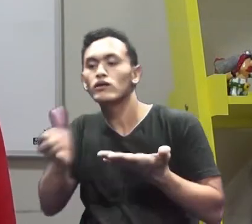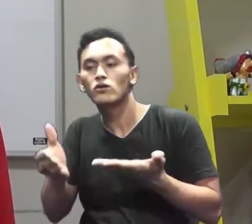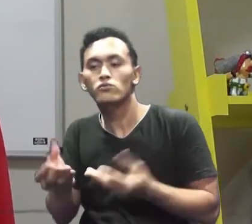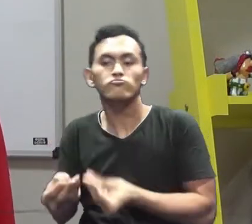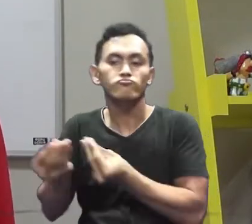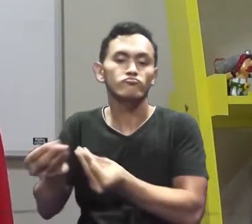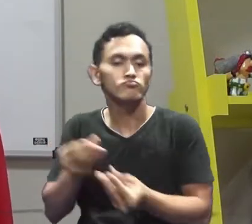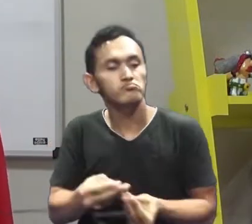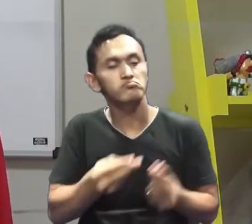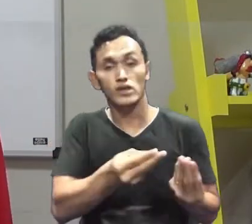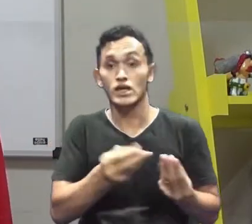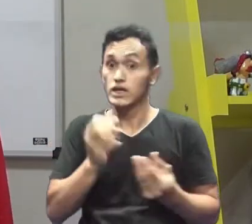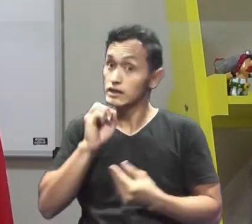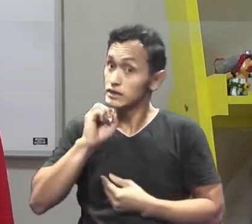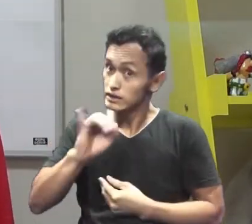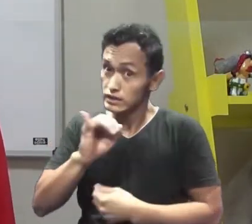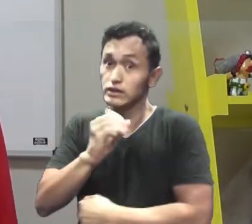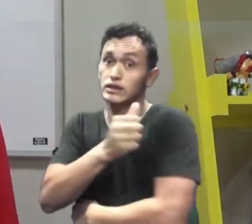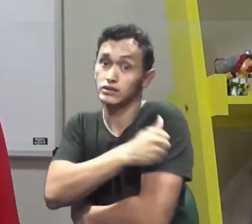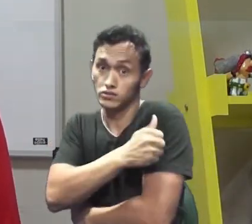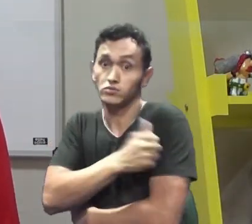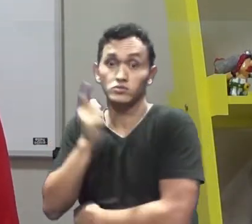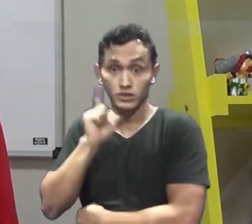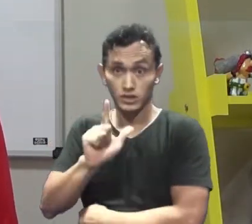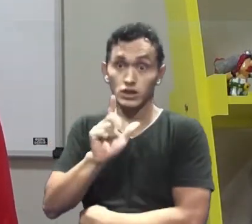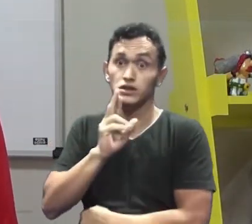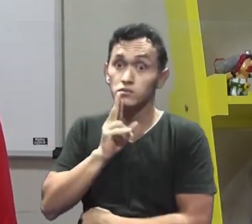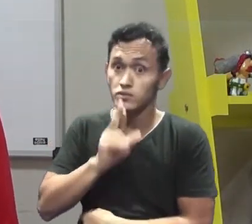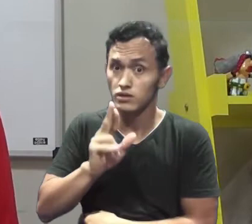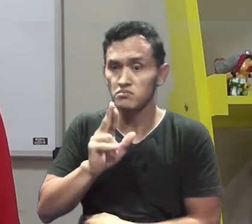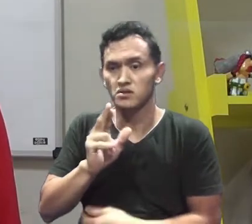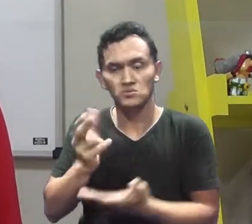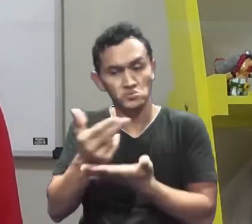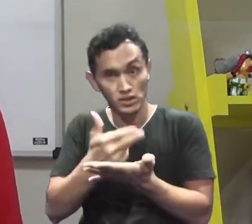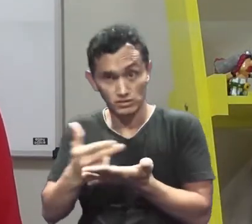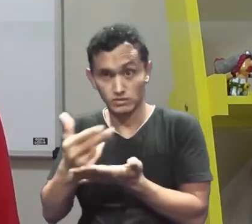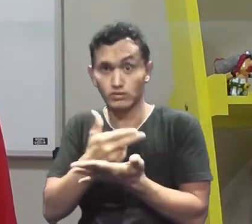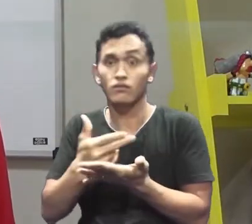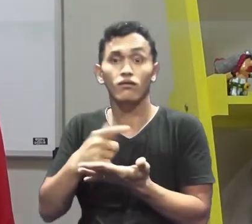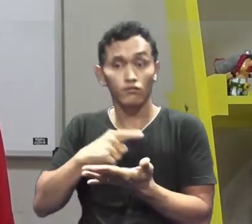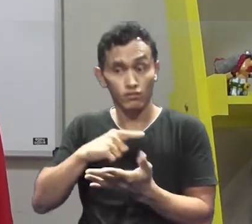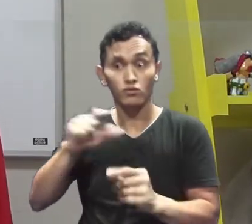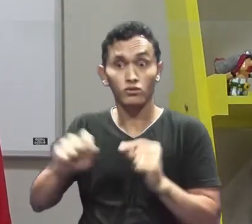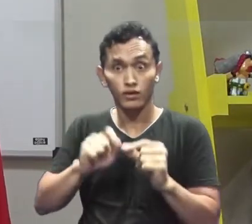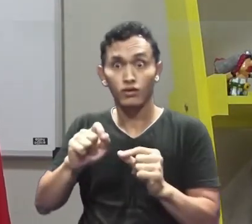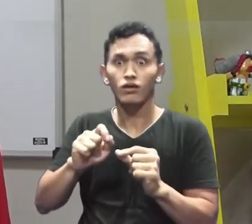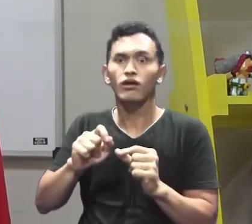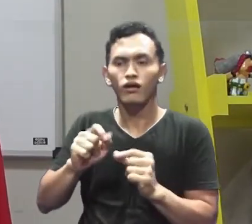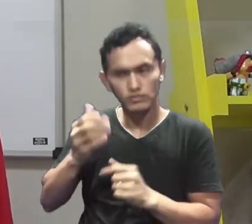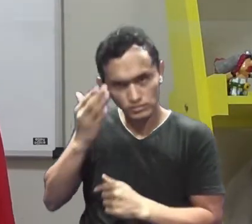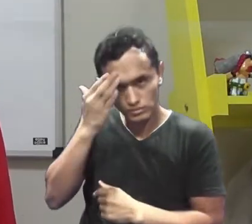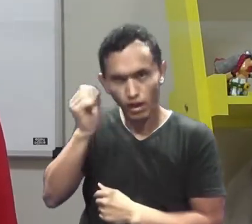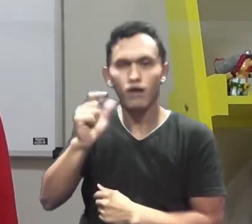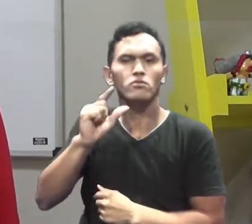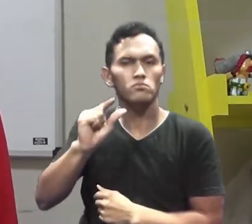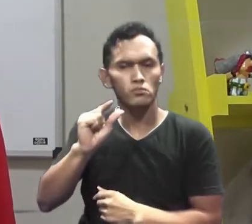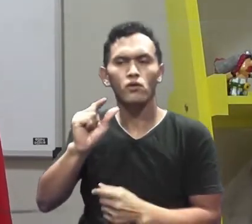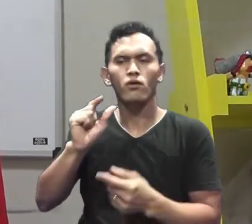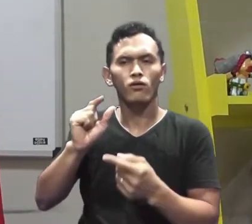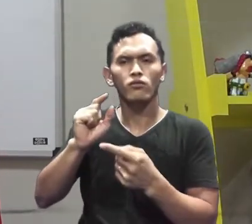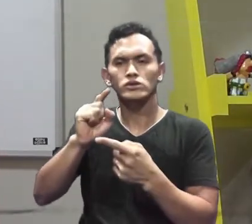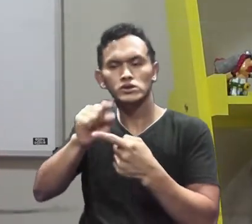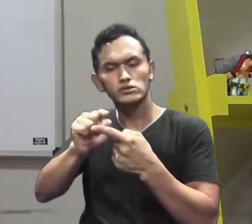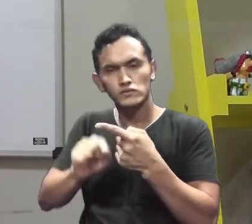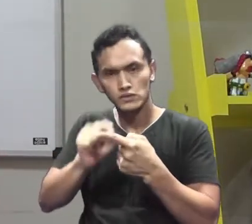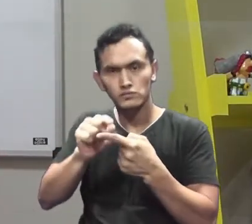recebeu? Então, se a criança conseguir resolver, mesmo que seja com desenhos, então ela já tem uma noção do que é a divisão. Então,